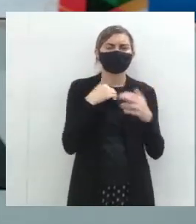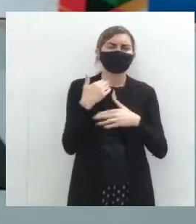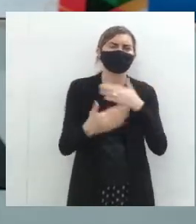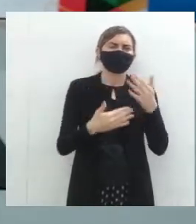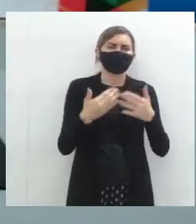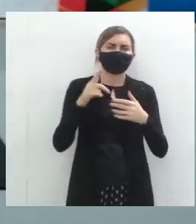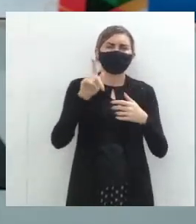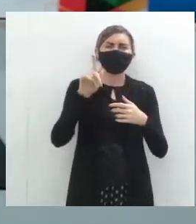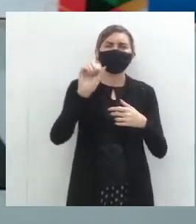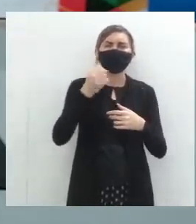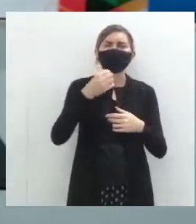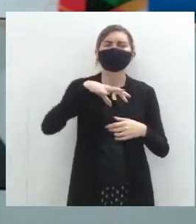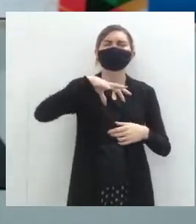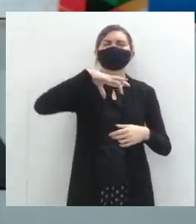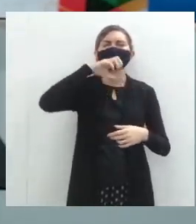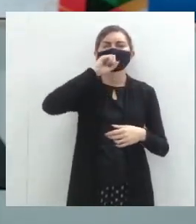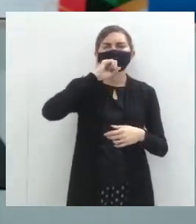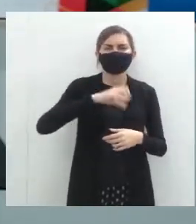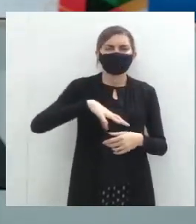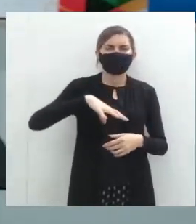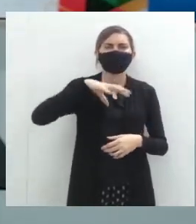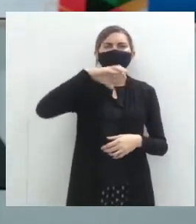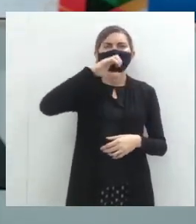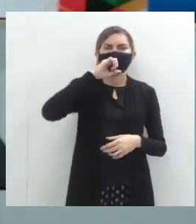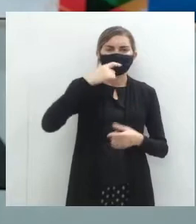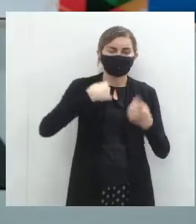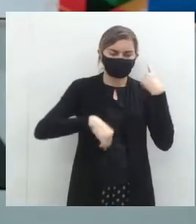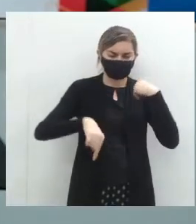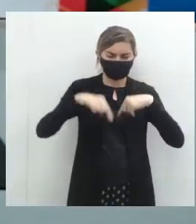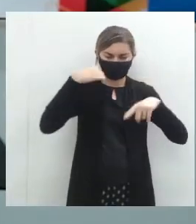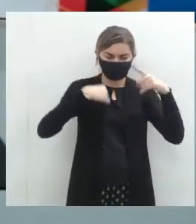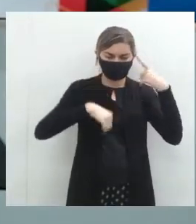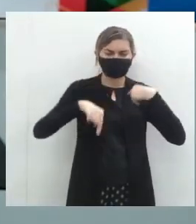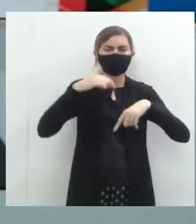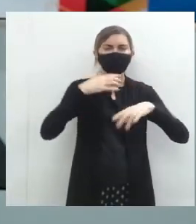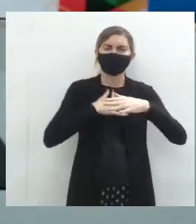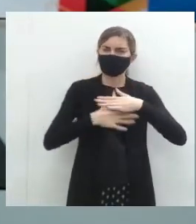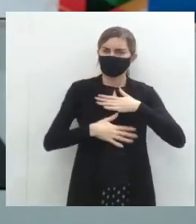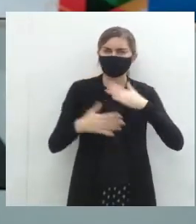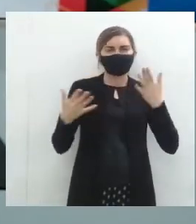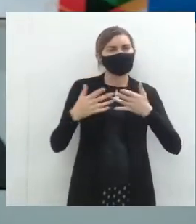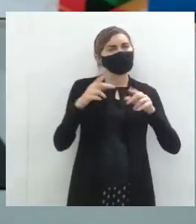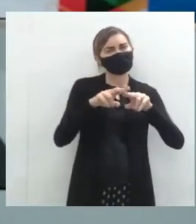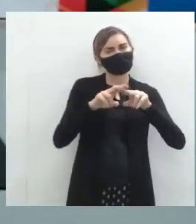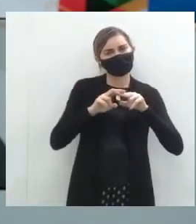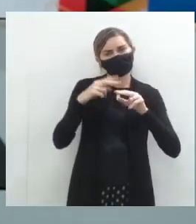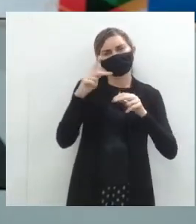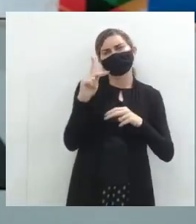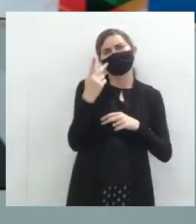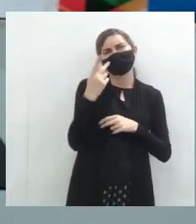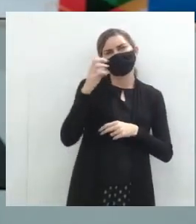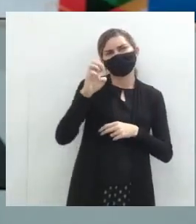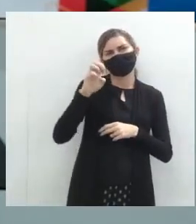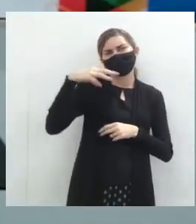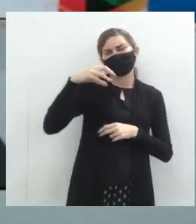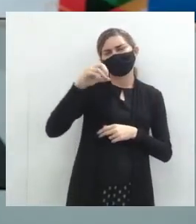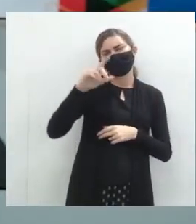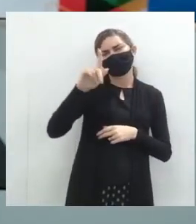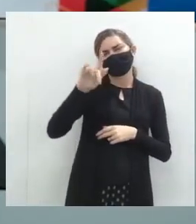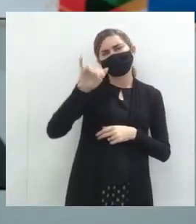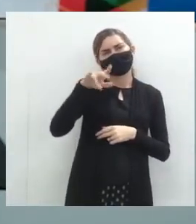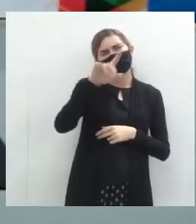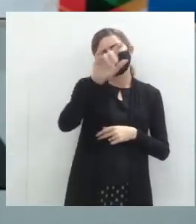de gás. O oxigênio ele só está andando no teu corpo agora por causa da hemoglobina. Ô, André, se eu não